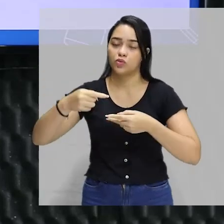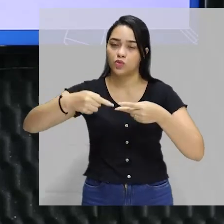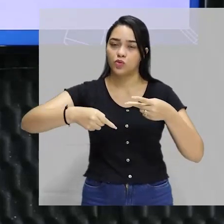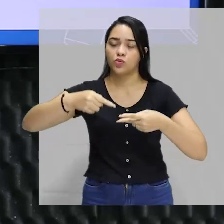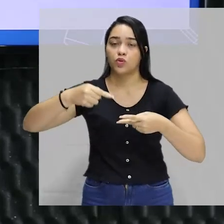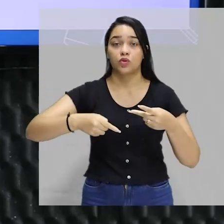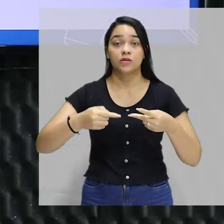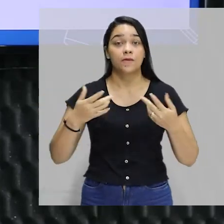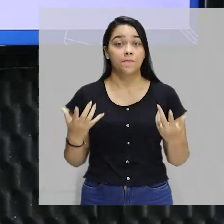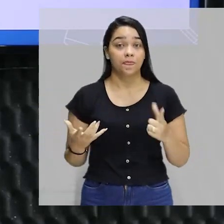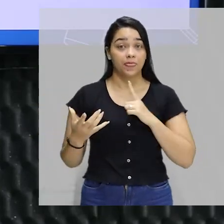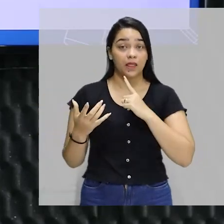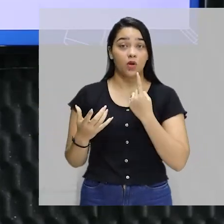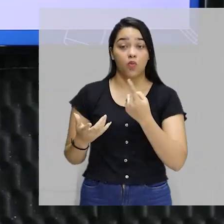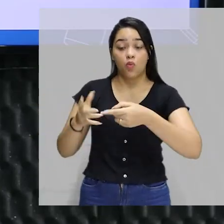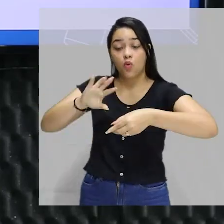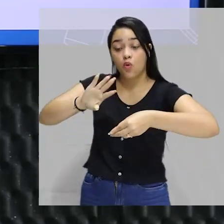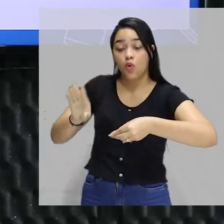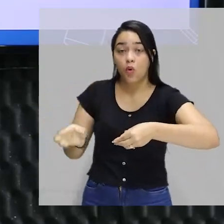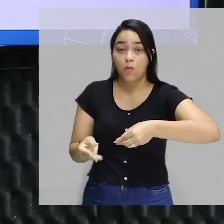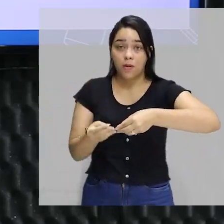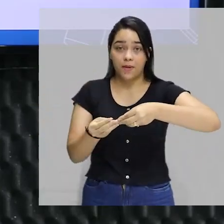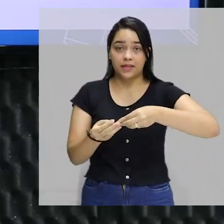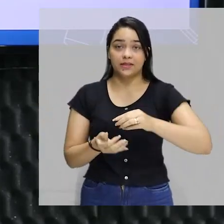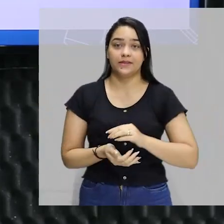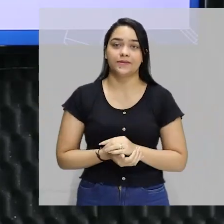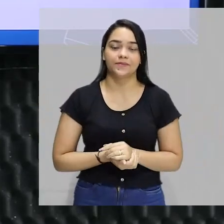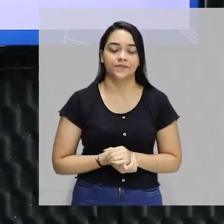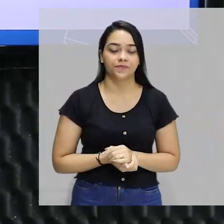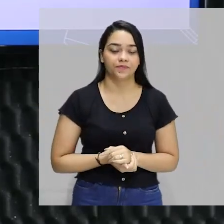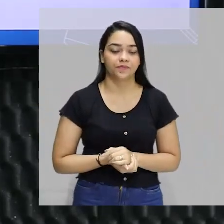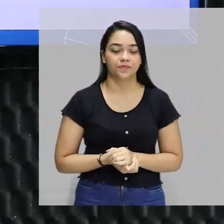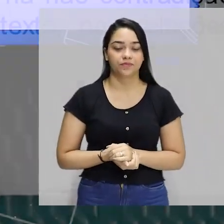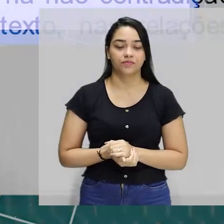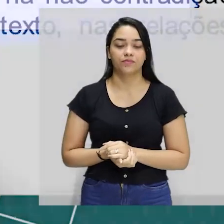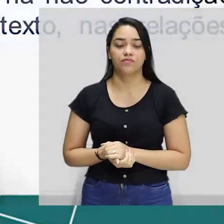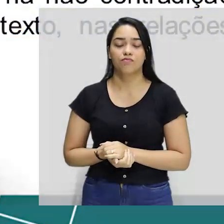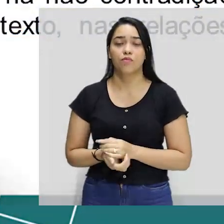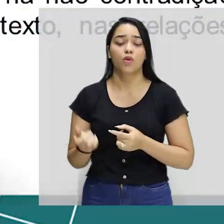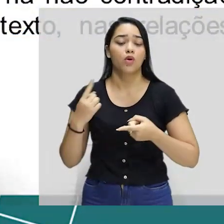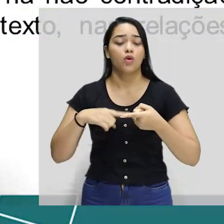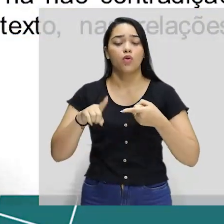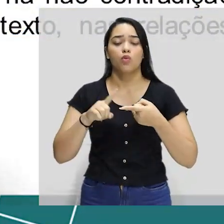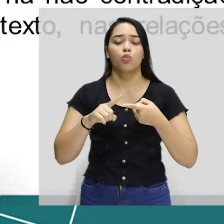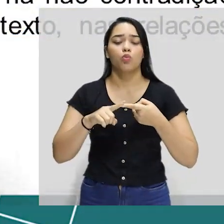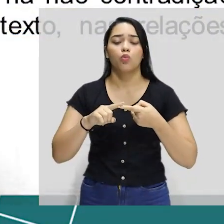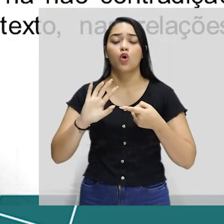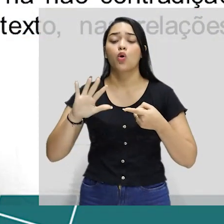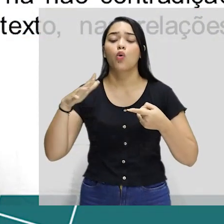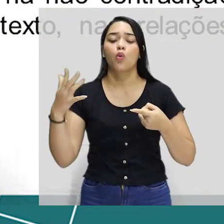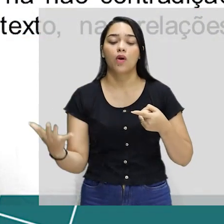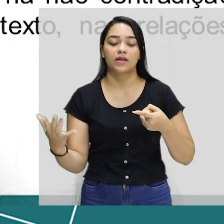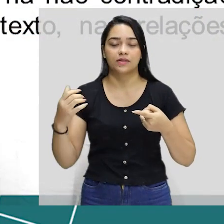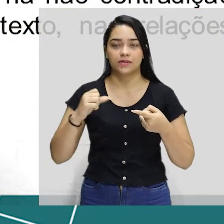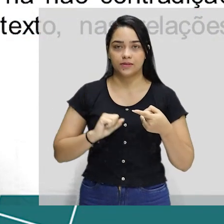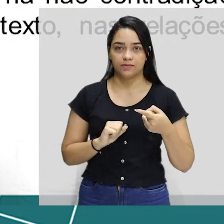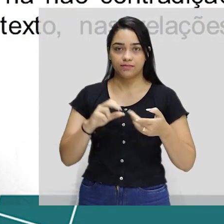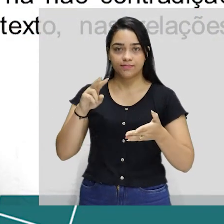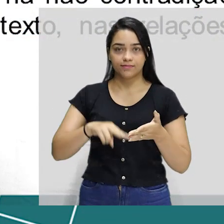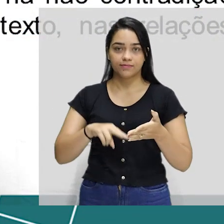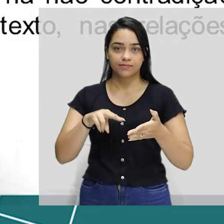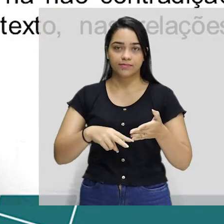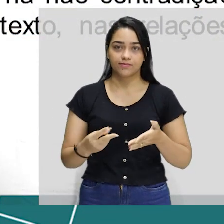semânticos, sendo que um complementa o outro. Fatores semânticos, quais são? São aqueles